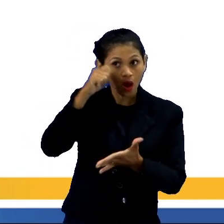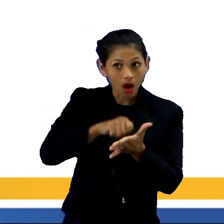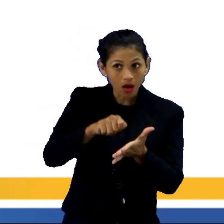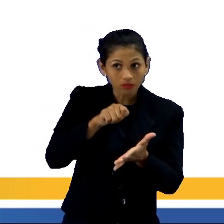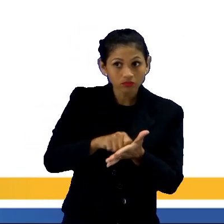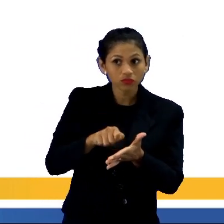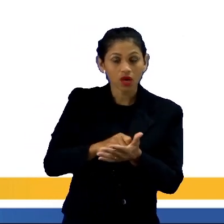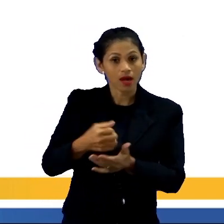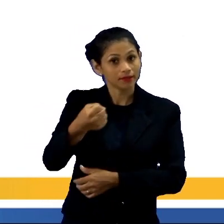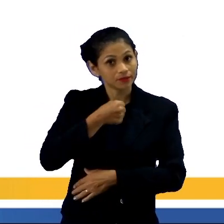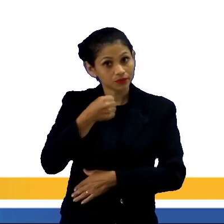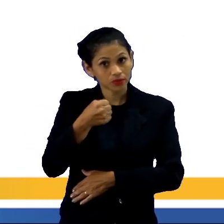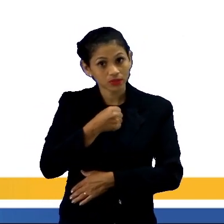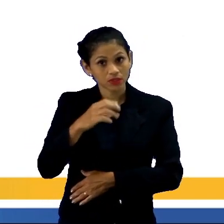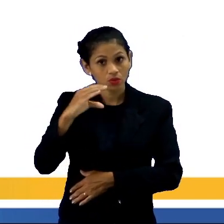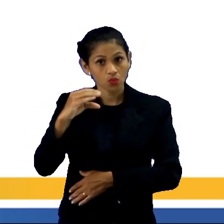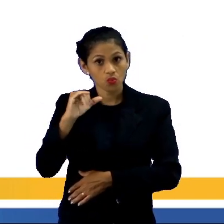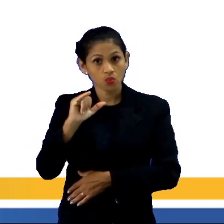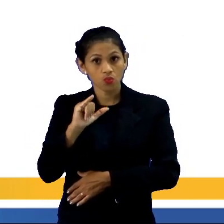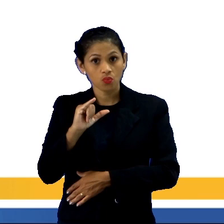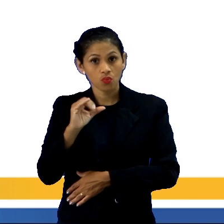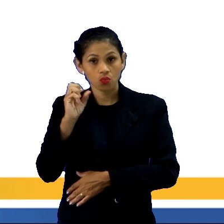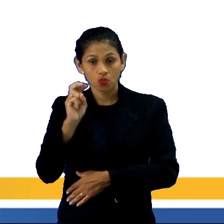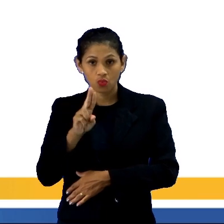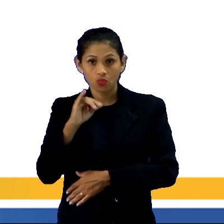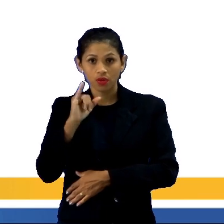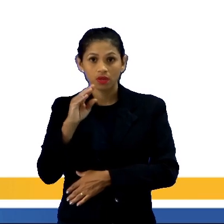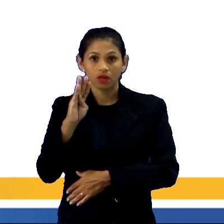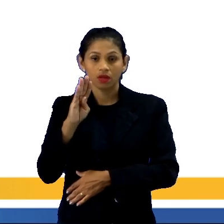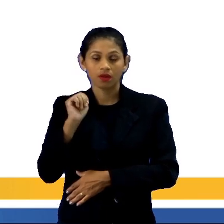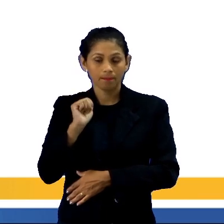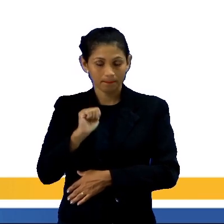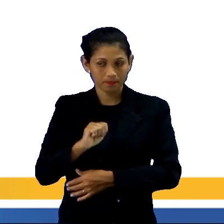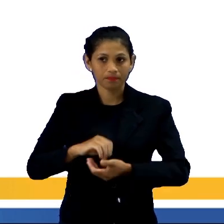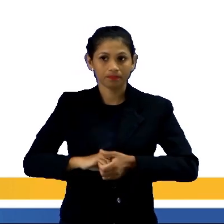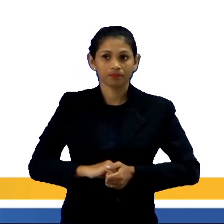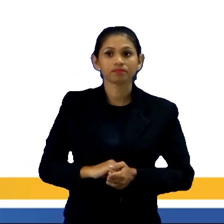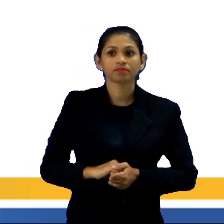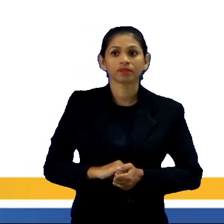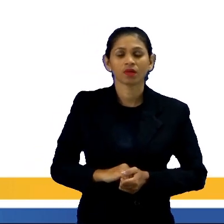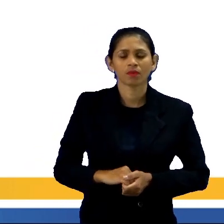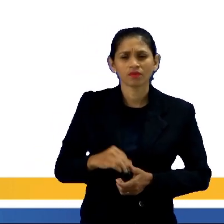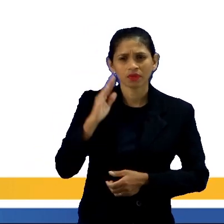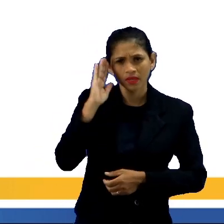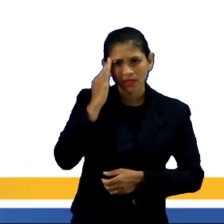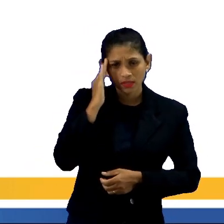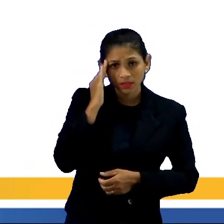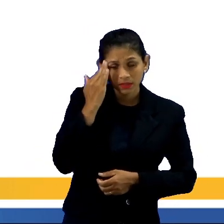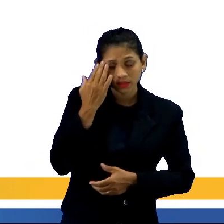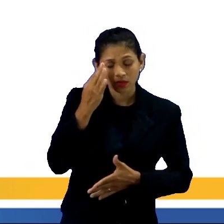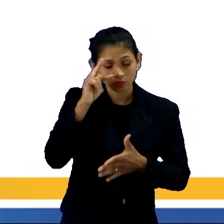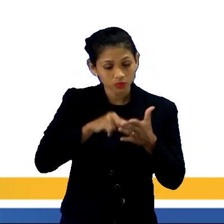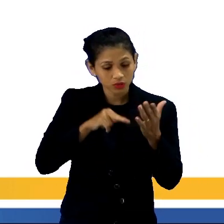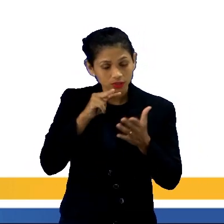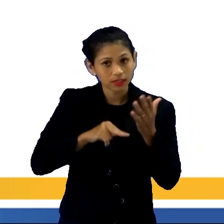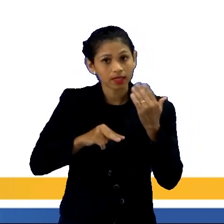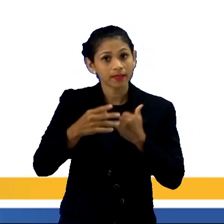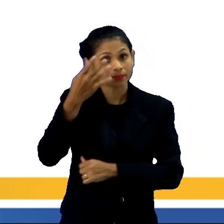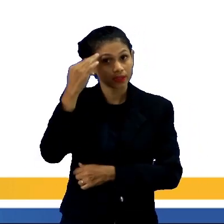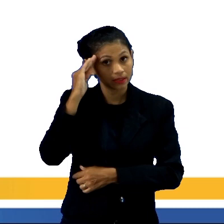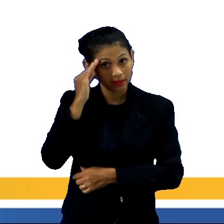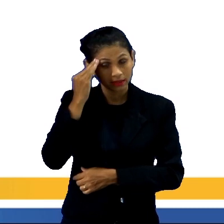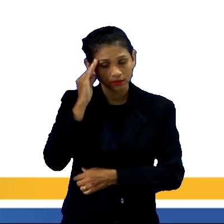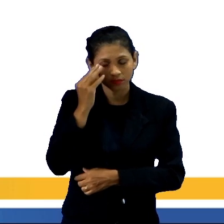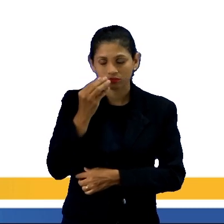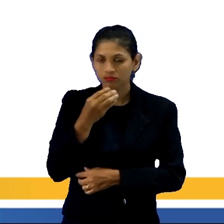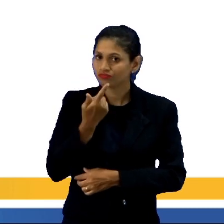jornalista em Cuiabá. Vamos ler esse texto de opinião, esse artigo de opinião para você entender, já conhecer. Não tem como, gente, não